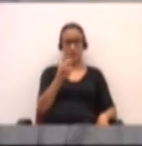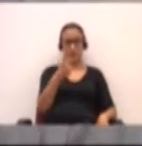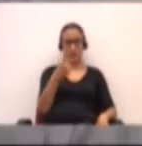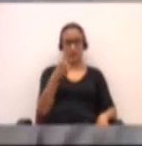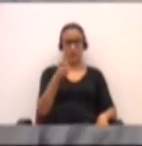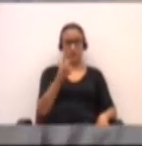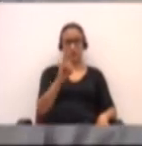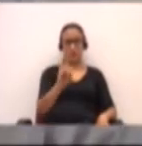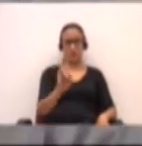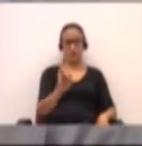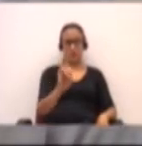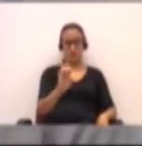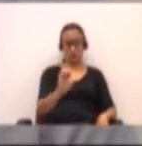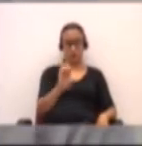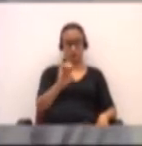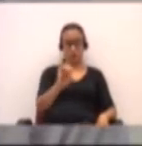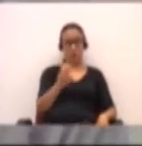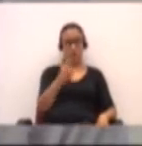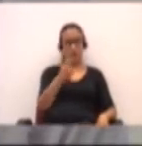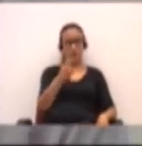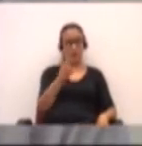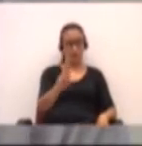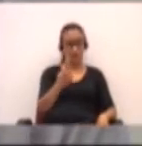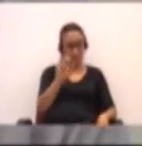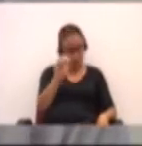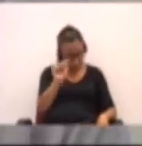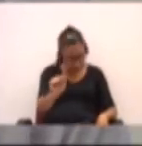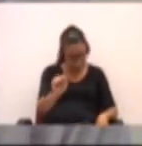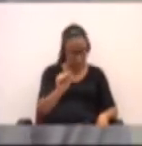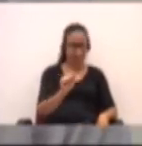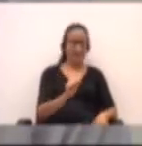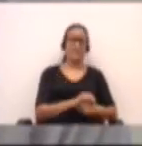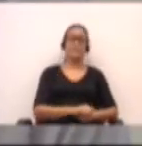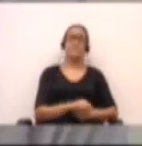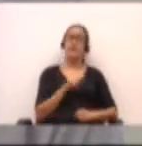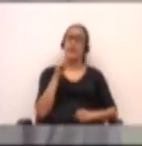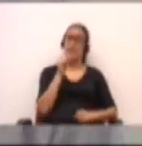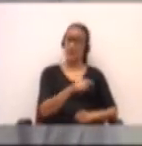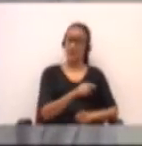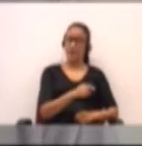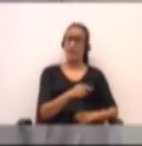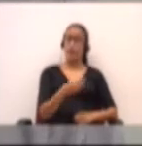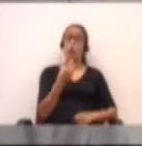esses companheiros, essas famílias que lá residem, já passou da